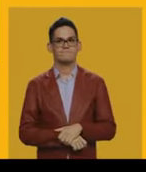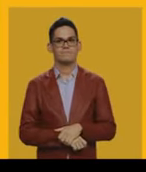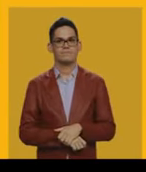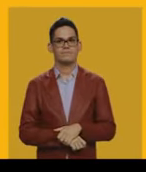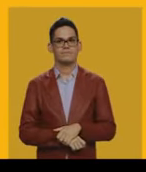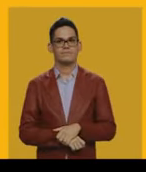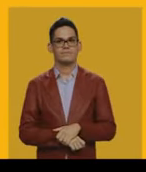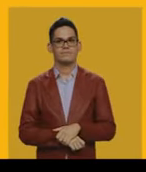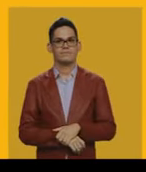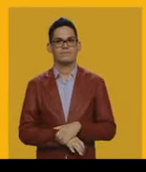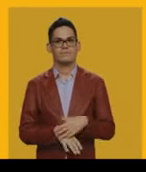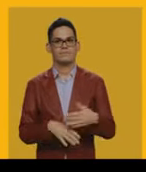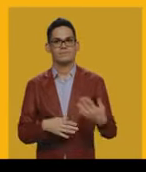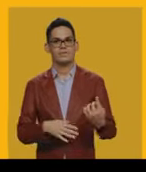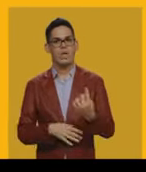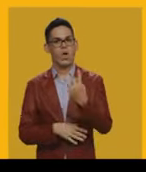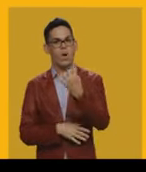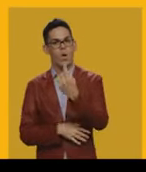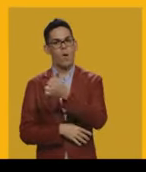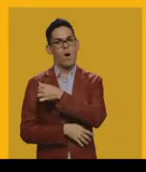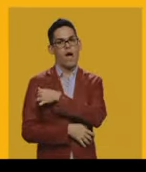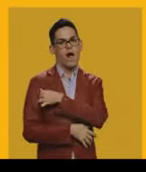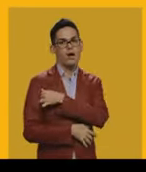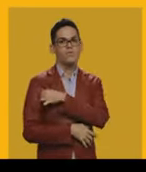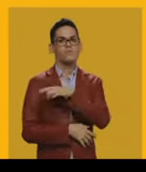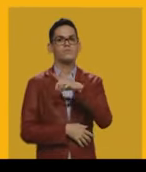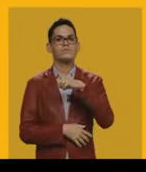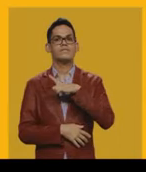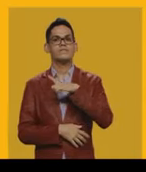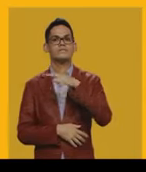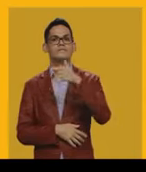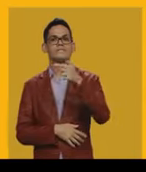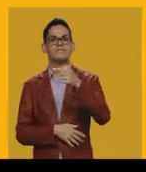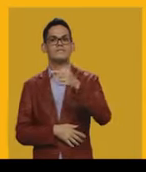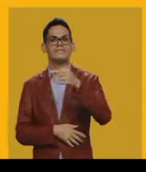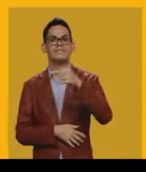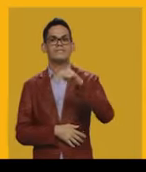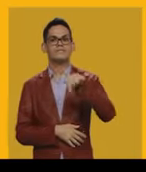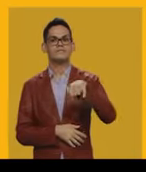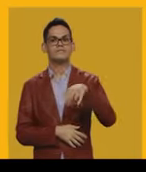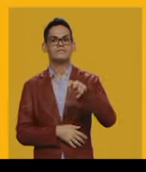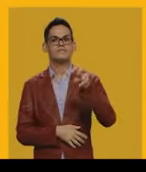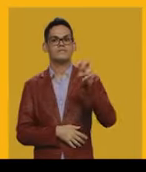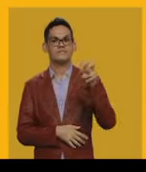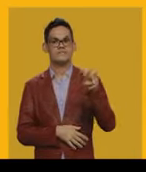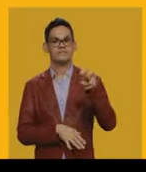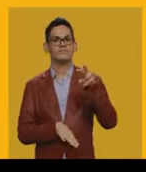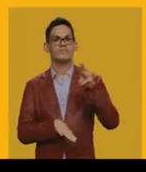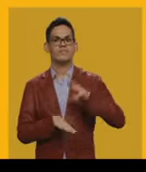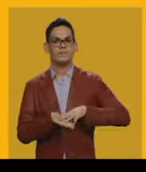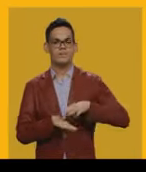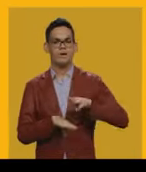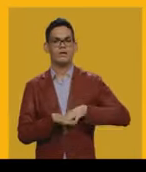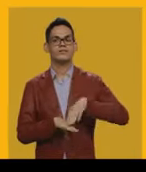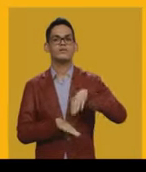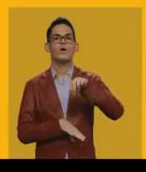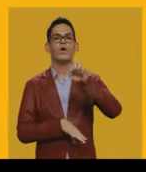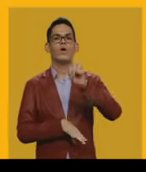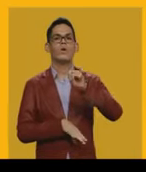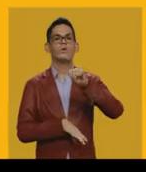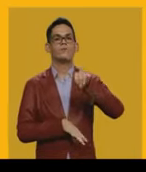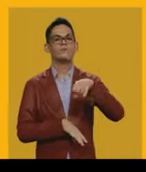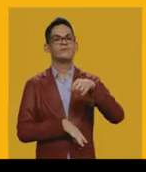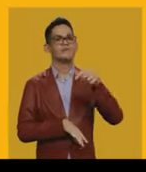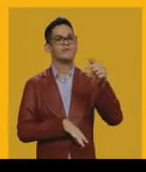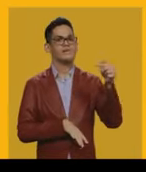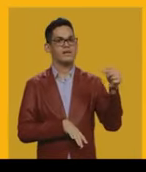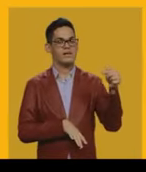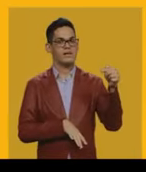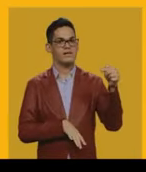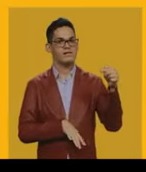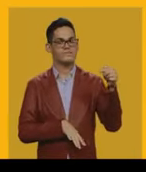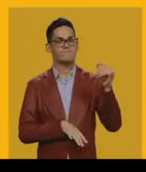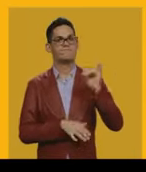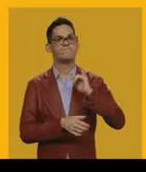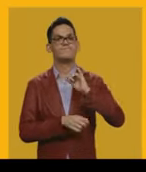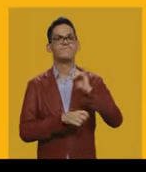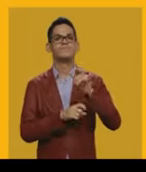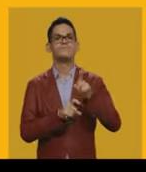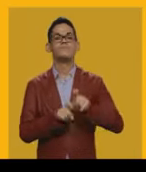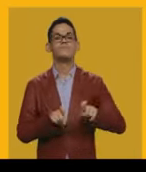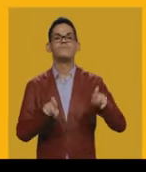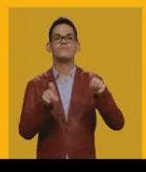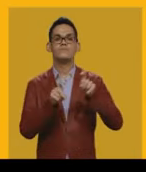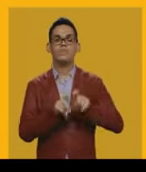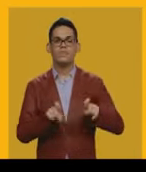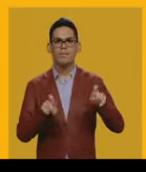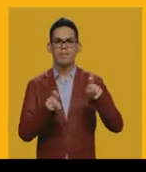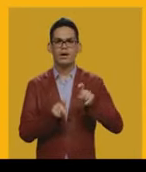Um aluno obteve 7,6 em matemática, 8,7 em redação e 9,1 em informática. Ele alcançou o